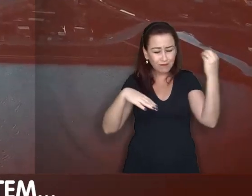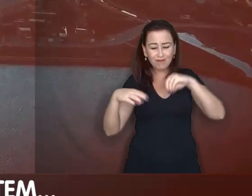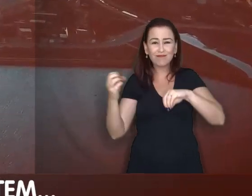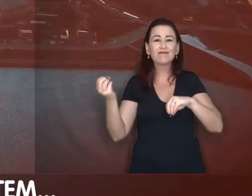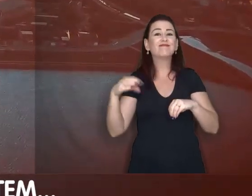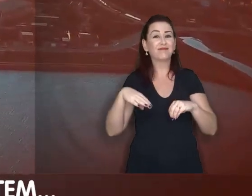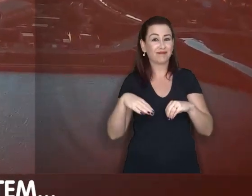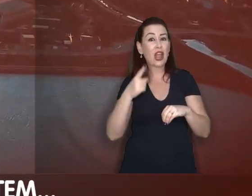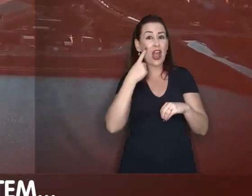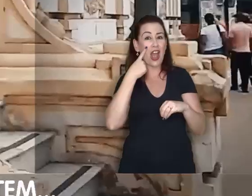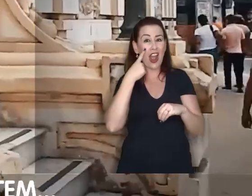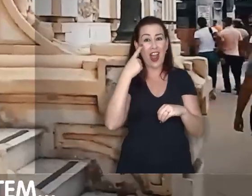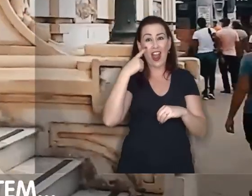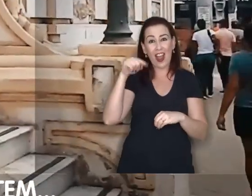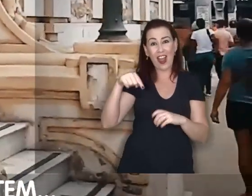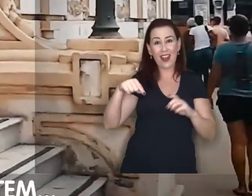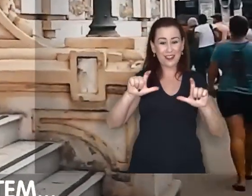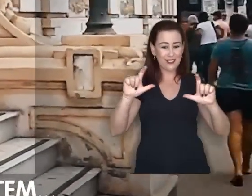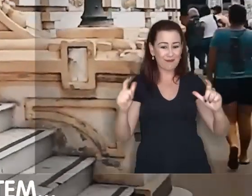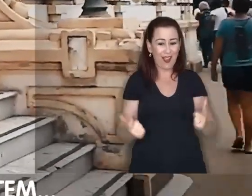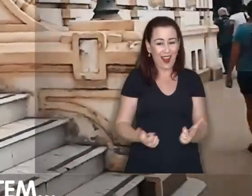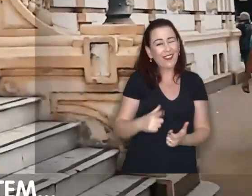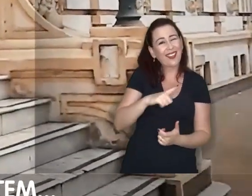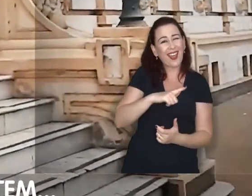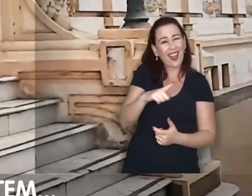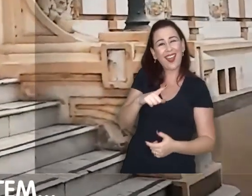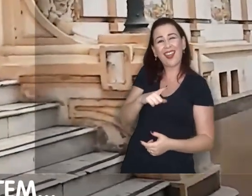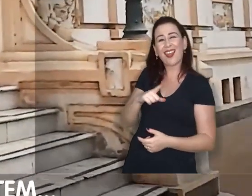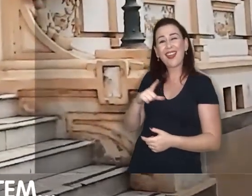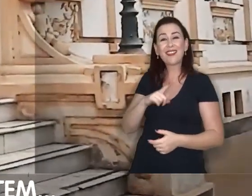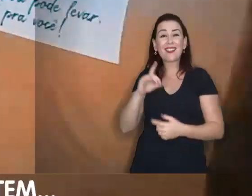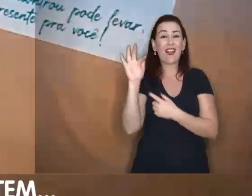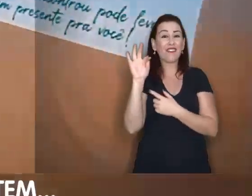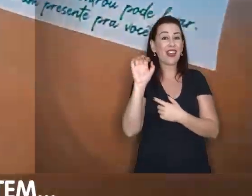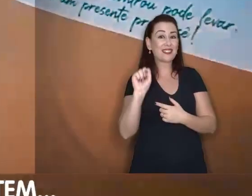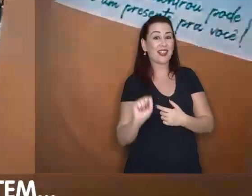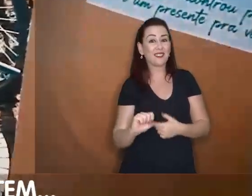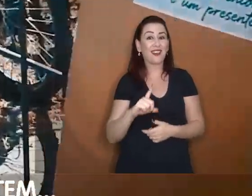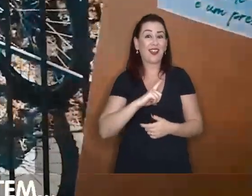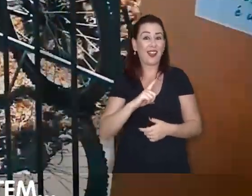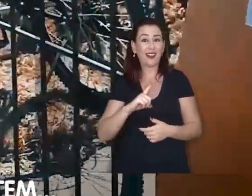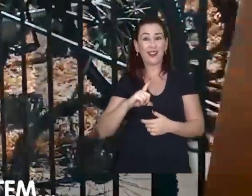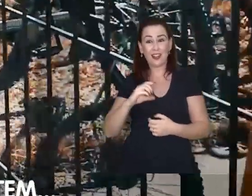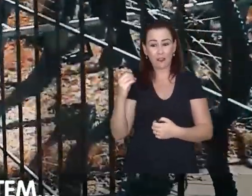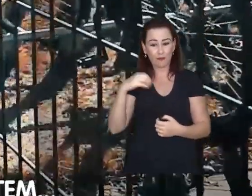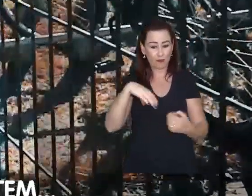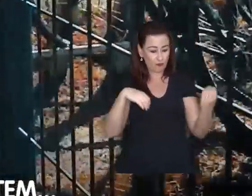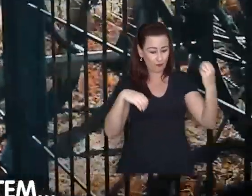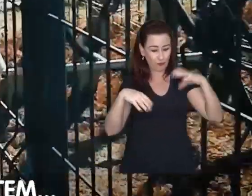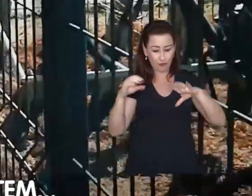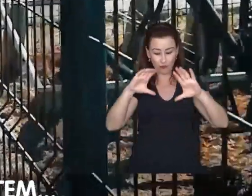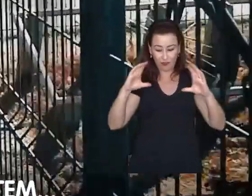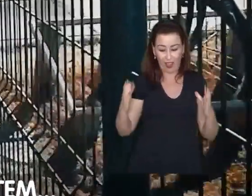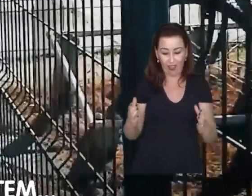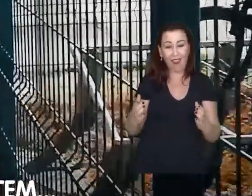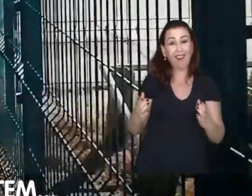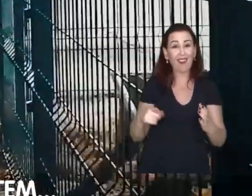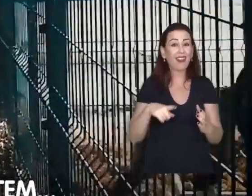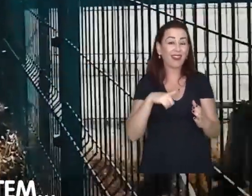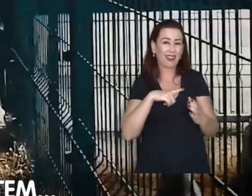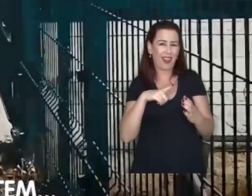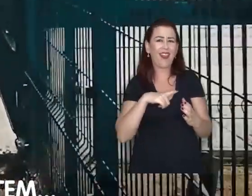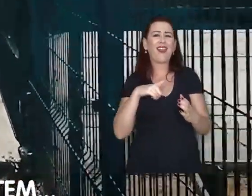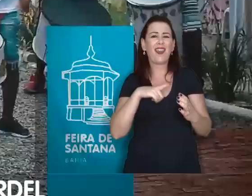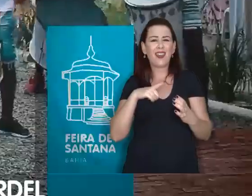no balaio tem. Olha o balaio de feira, no balaio tem. Olha o balaio de feira,